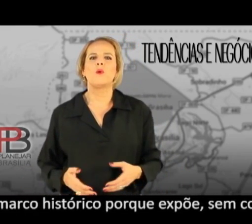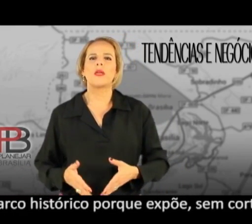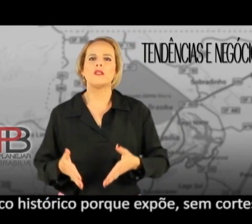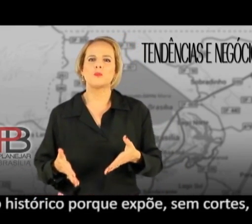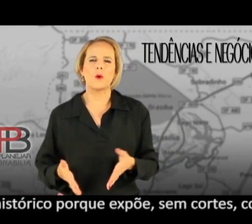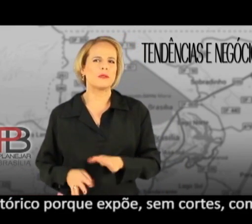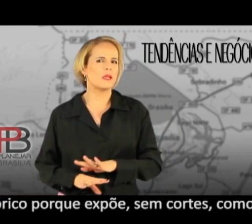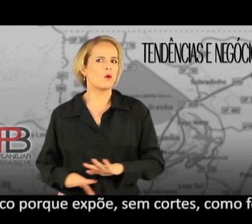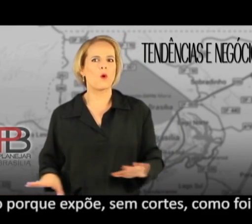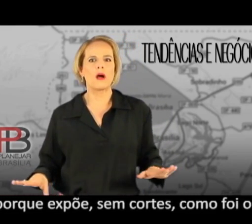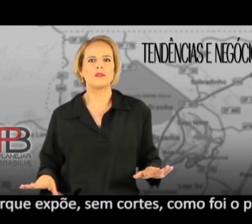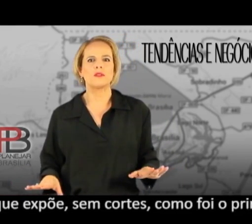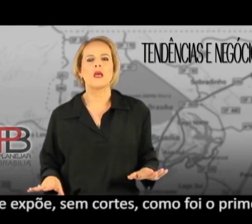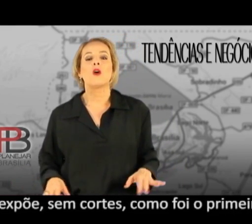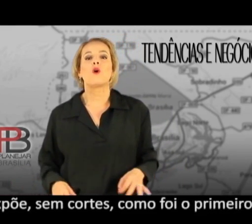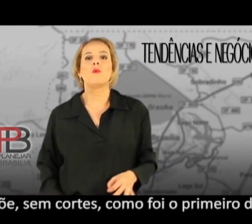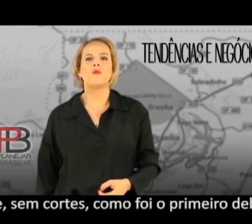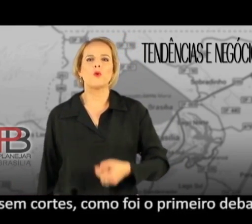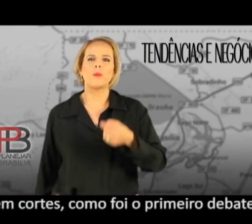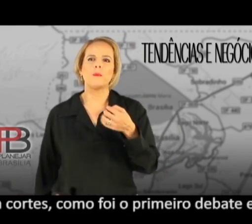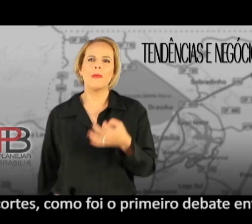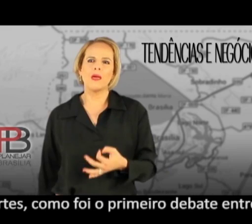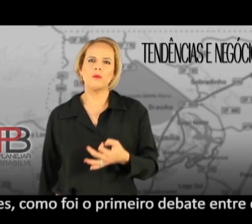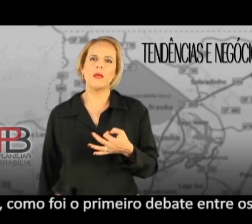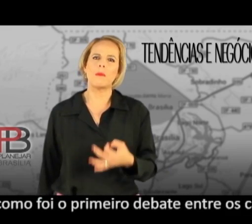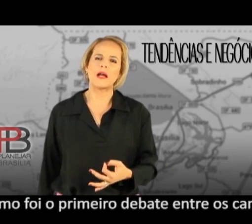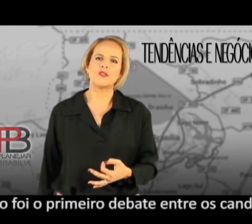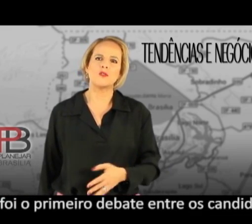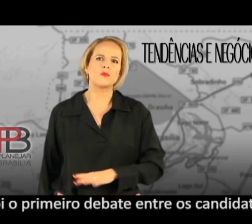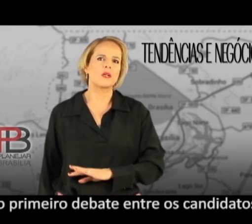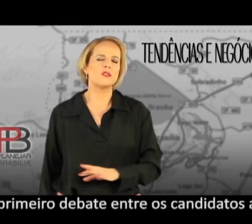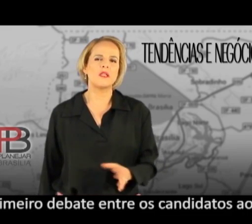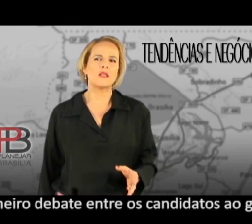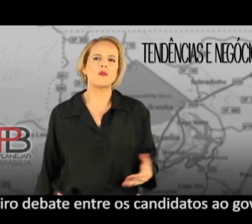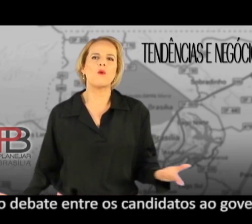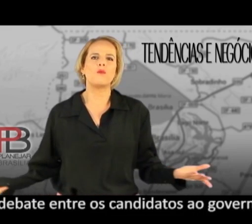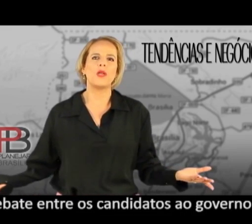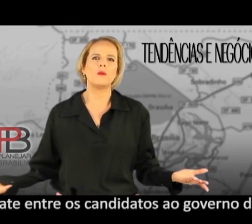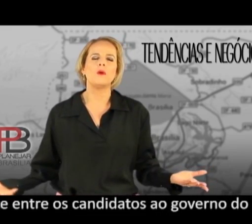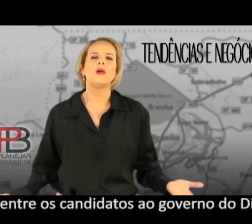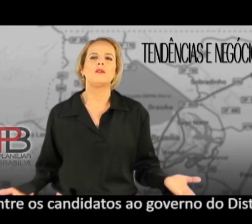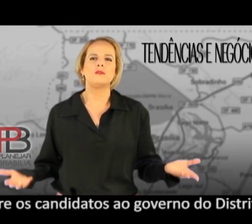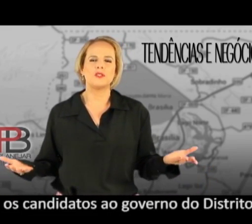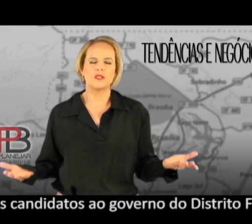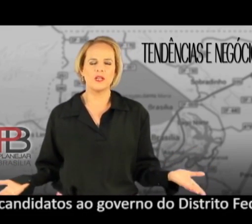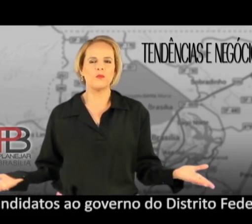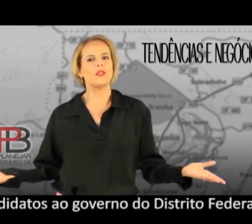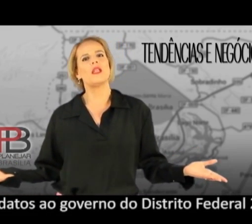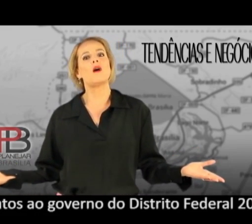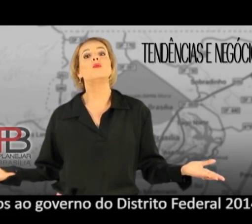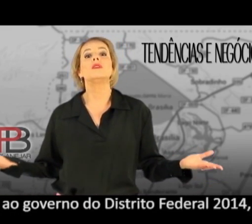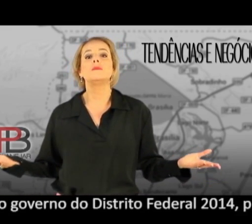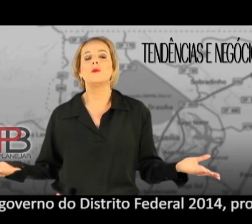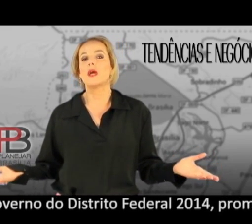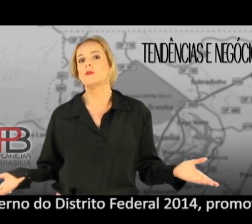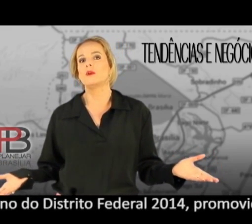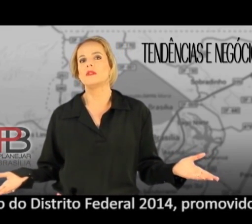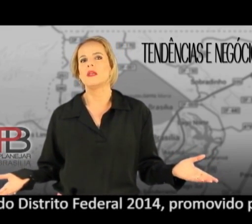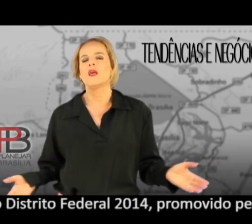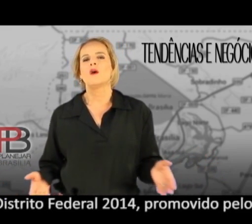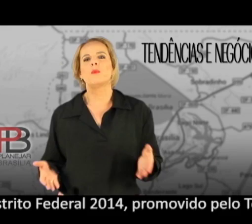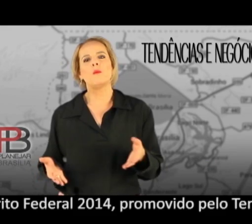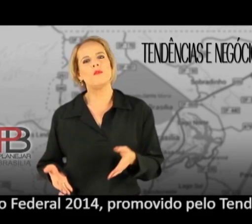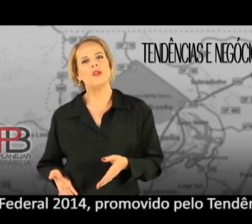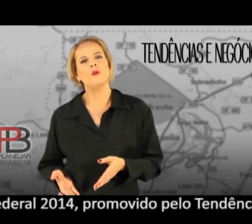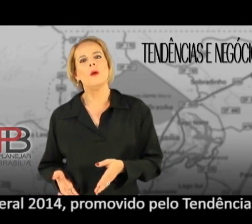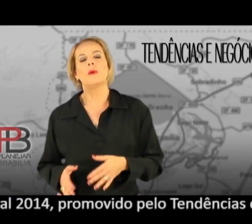histórico, porque expõe sem cortes como foi o primeiro debate entre os candidatos ao governo do Distrito Federal